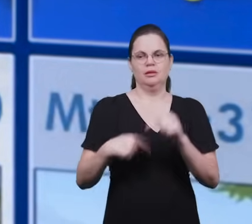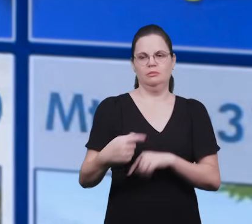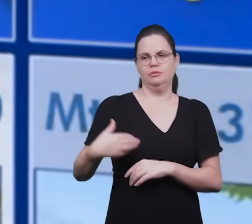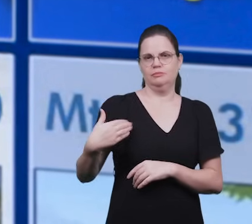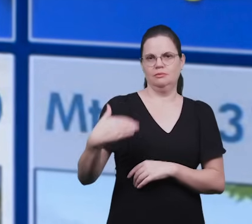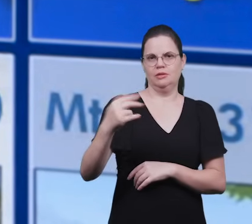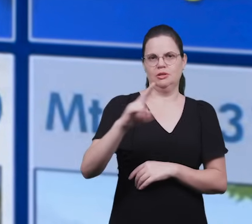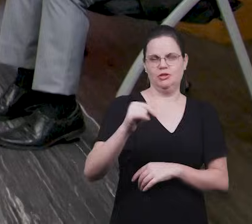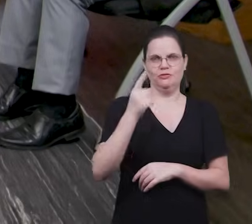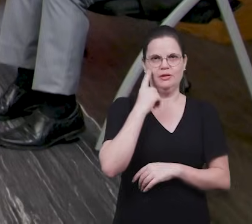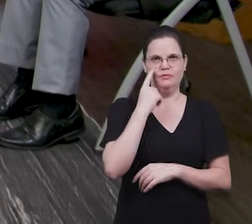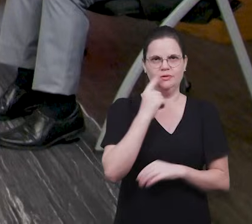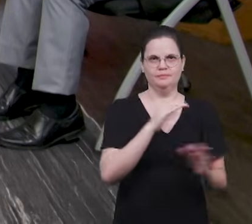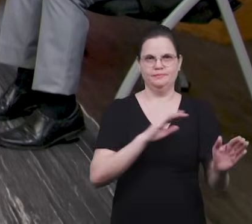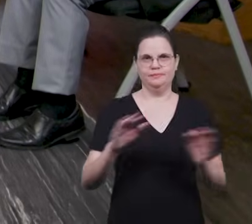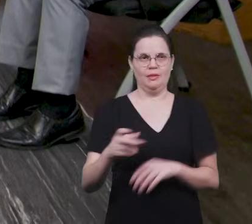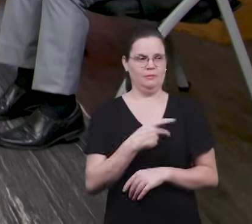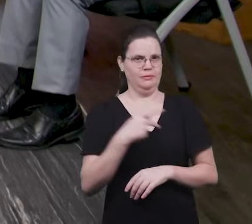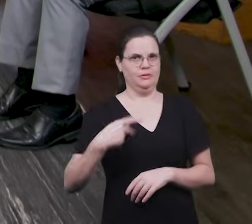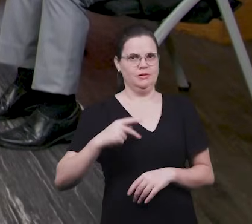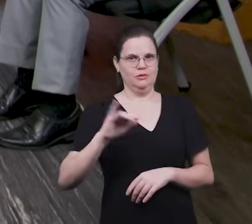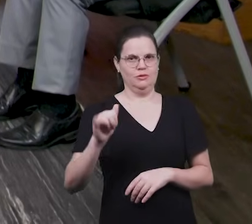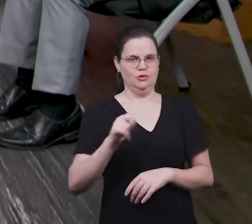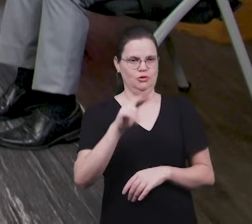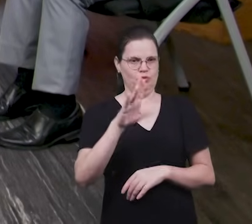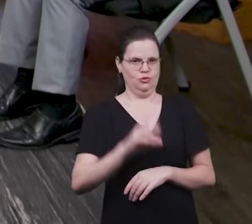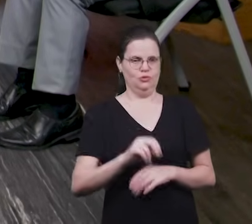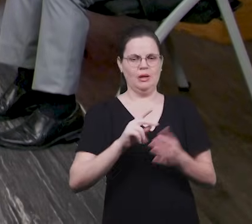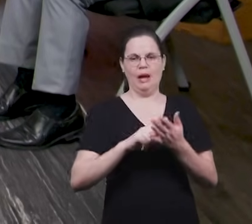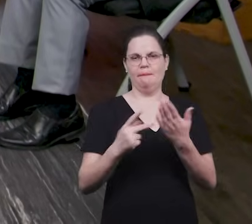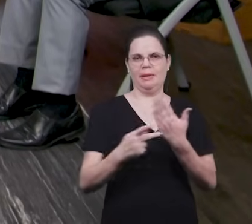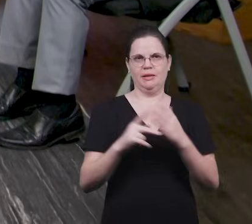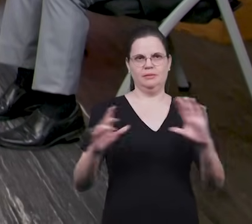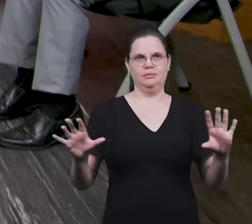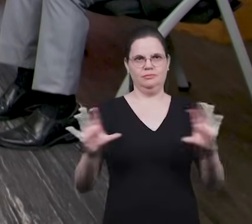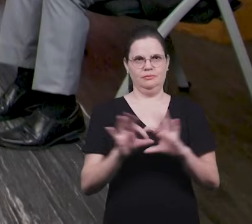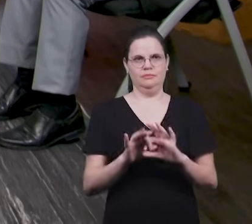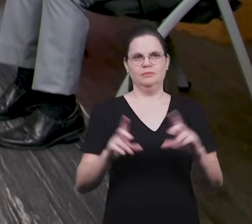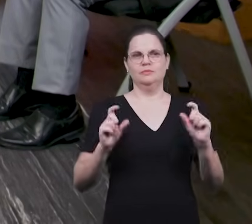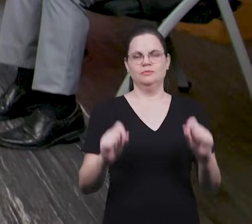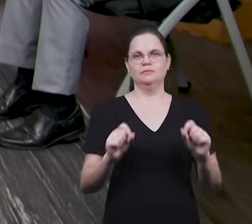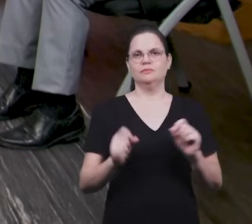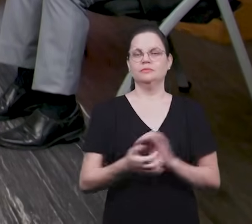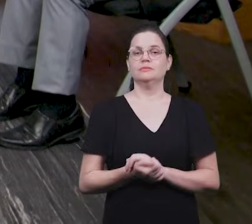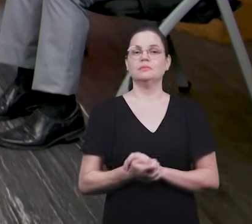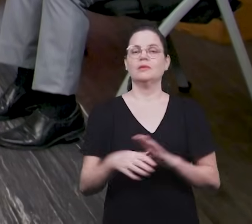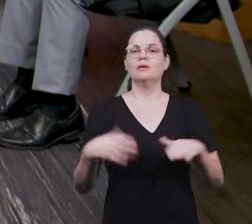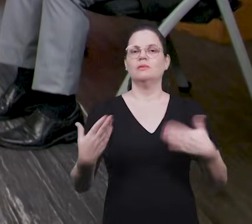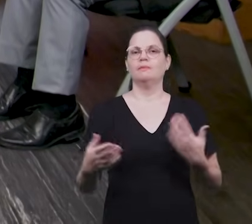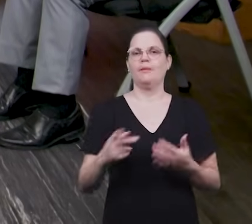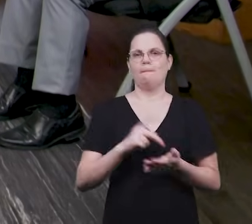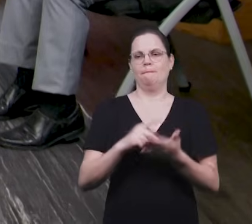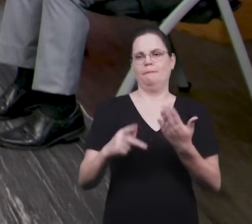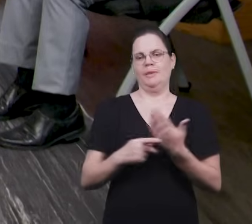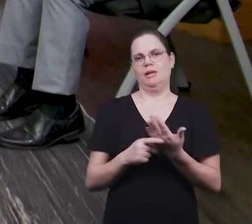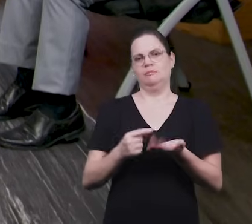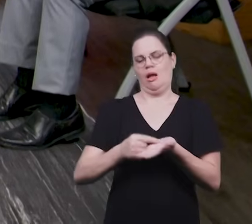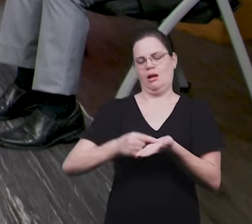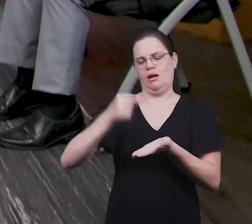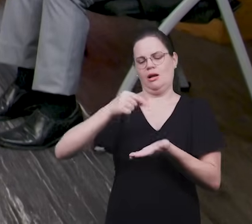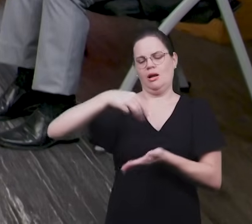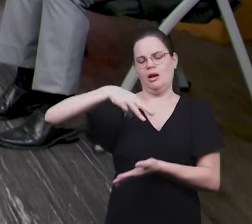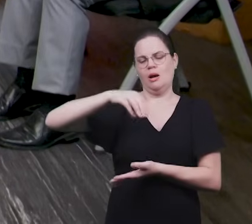a sequência. Vamos lá, pastor Júlio. A parábola correspondente é a parábola do grão de